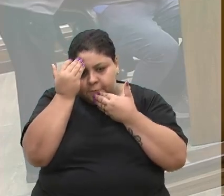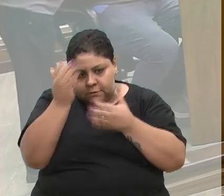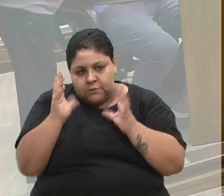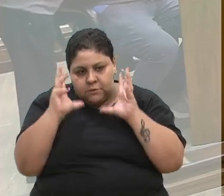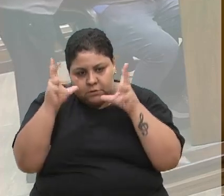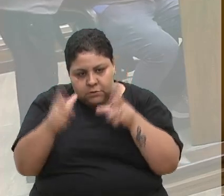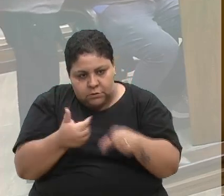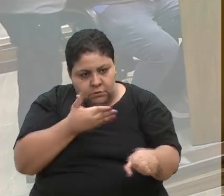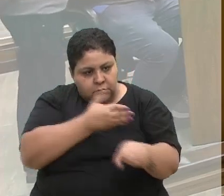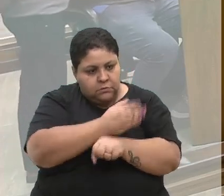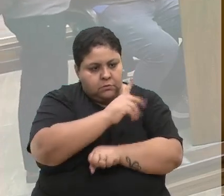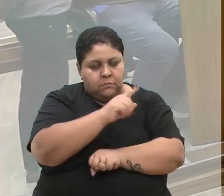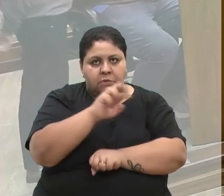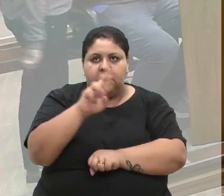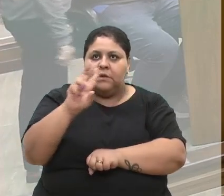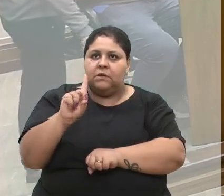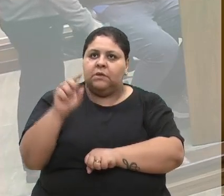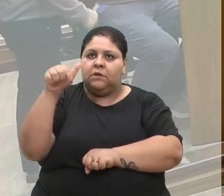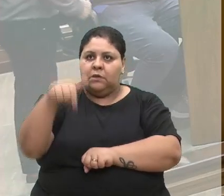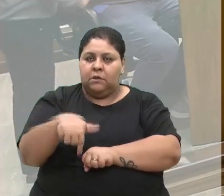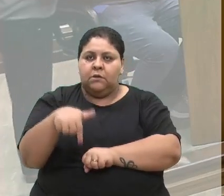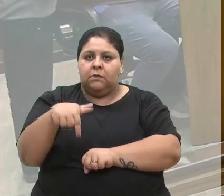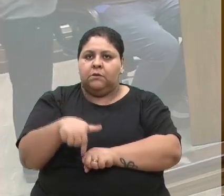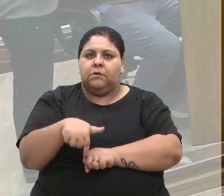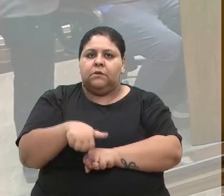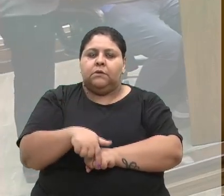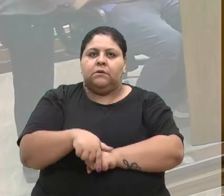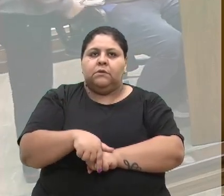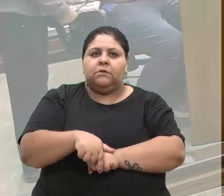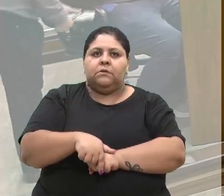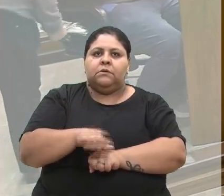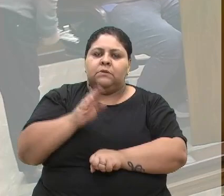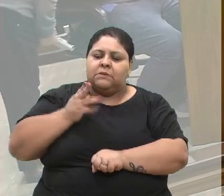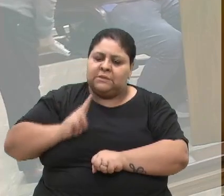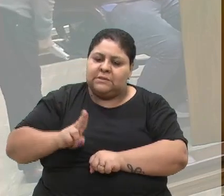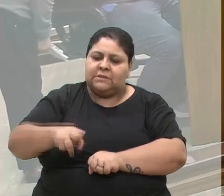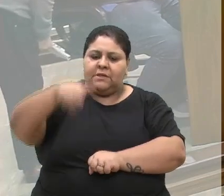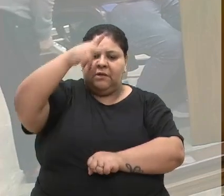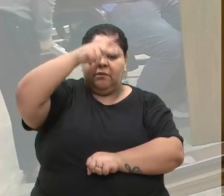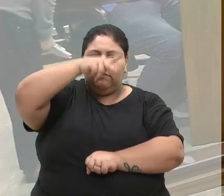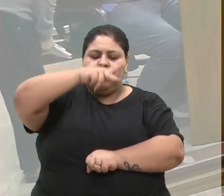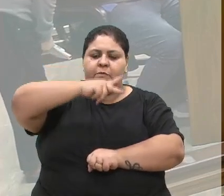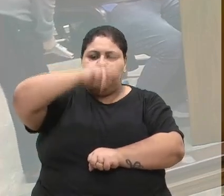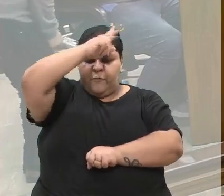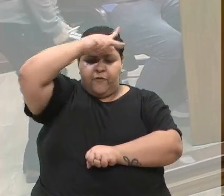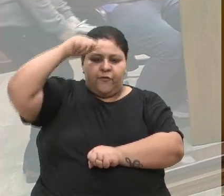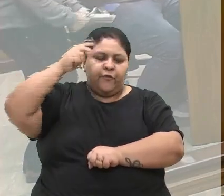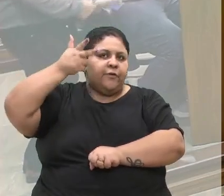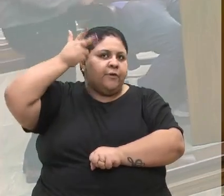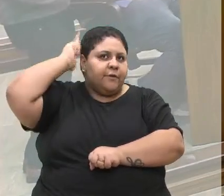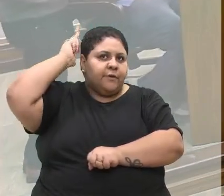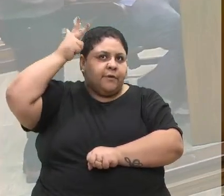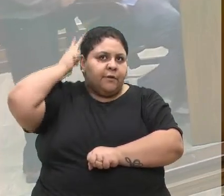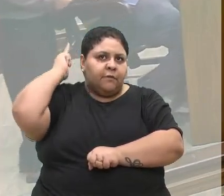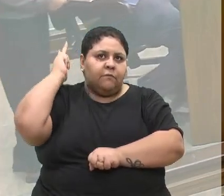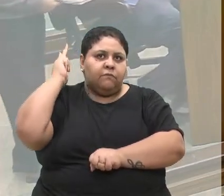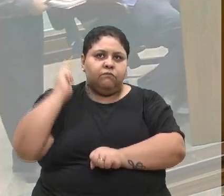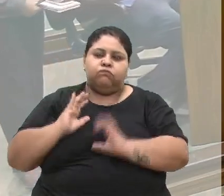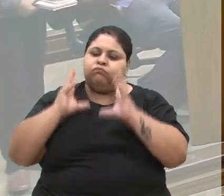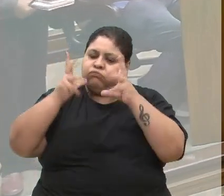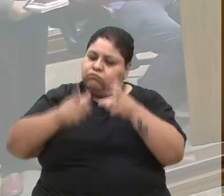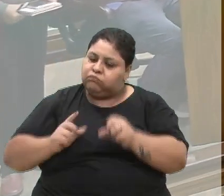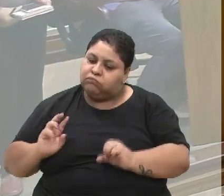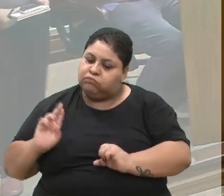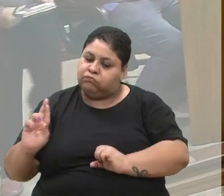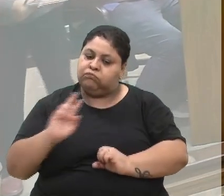membros do PRD que estão aqui também, sempre prefeito Cassina, Grégora, Tadeucci, saudar o Melete e o Ângelo,